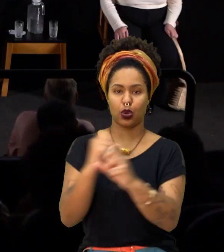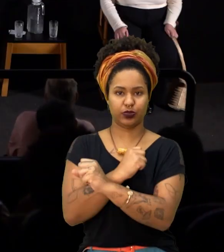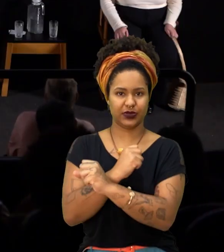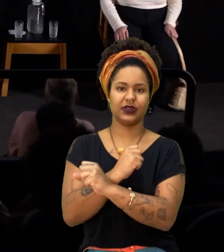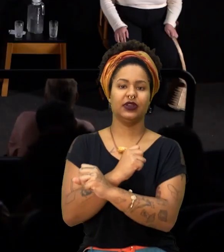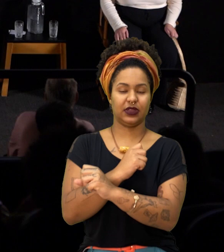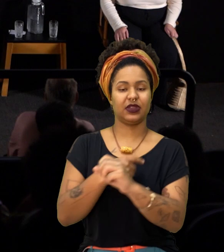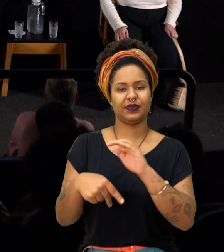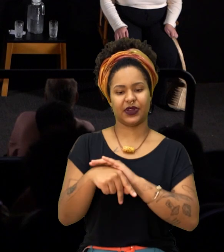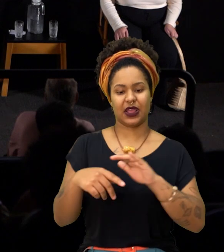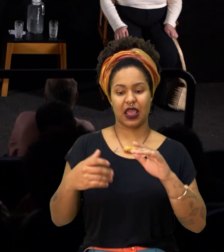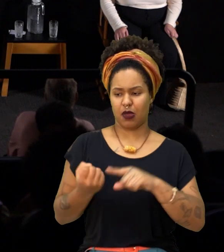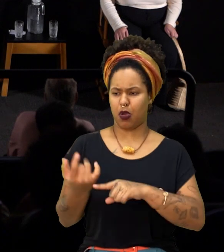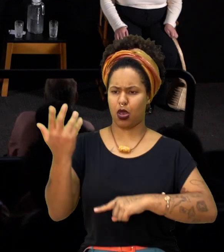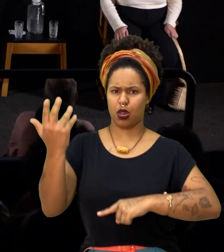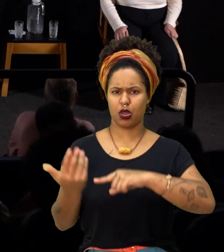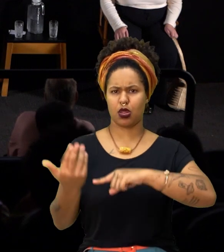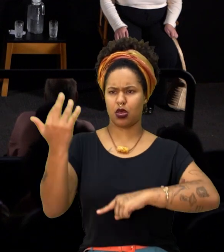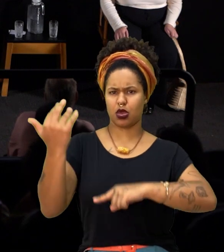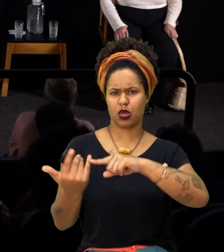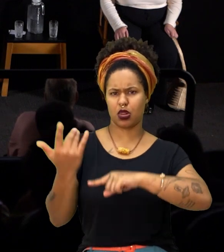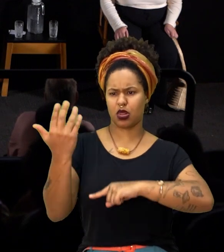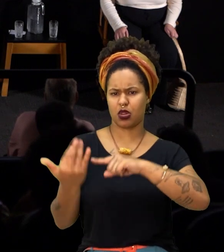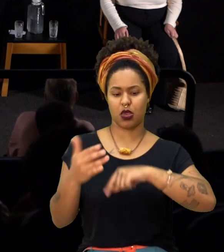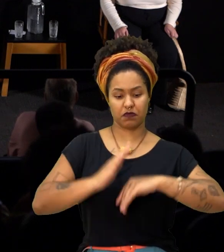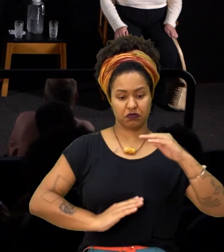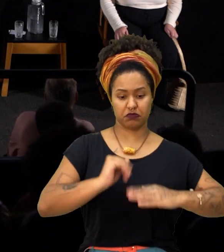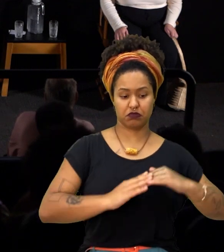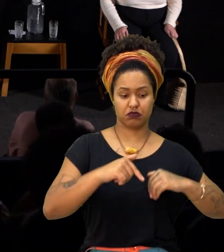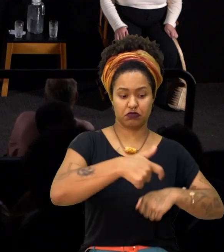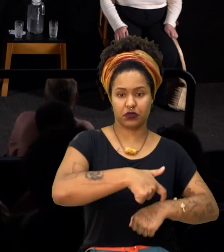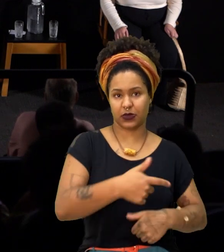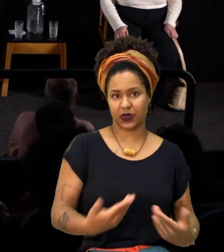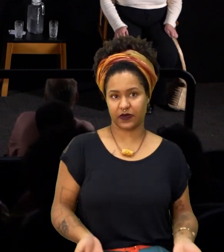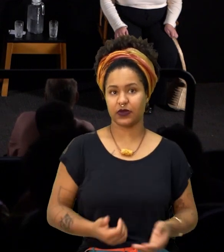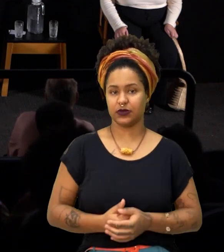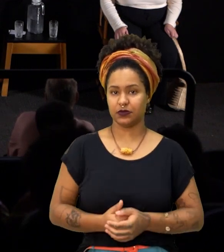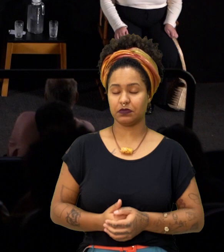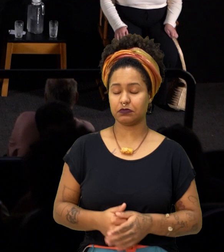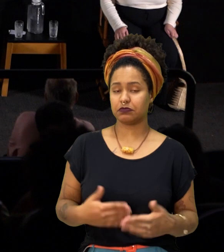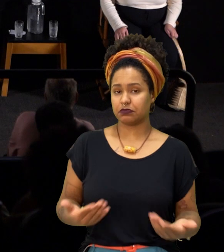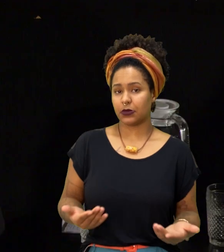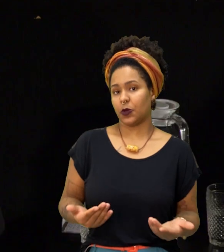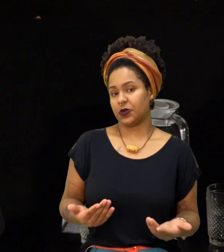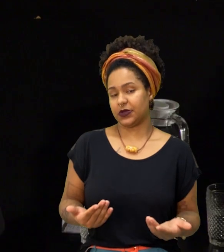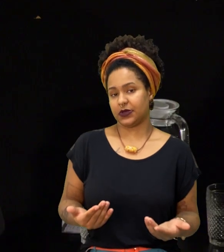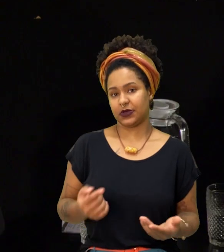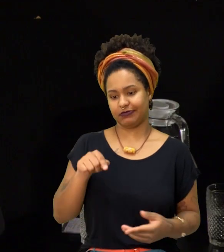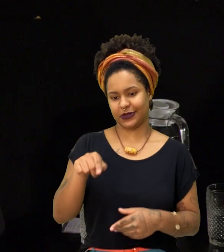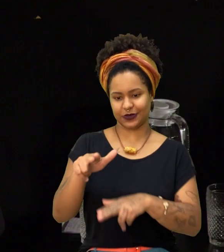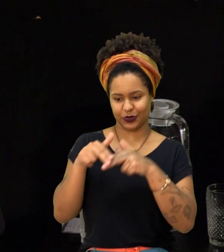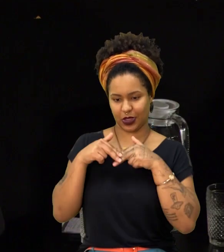as suas emissões nas operações. Né? Então, enfim. Bom, com isso, né, em função